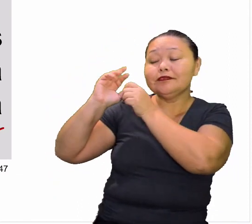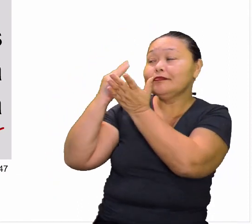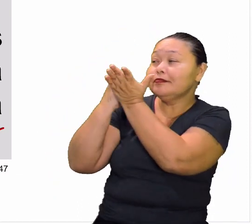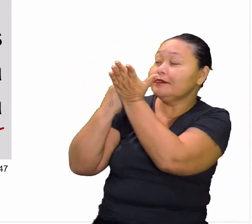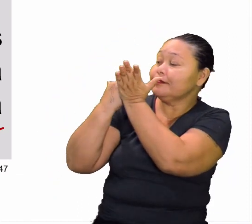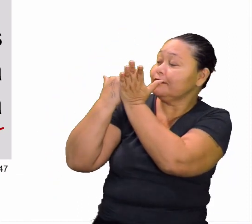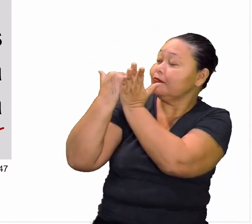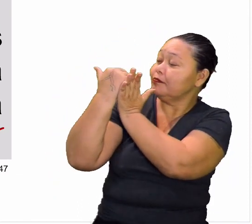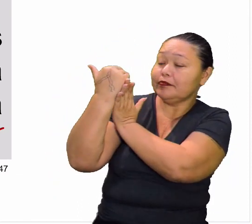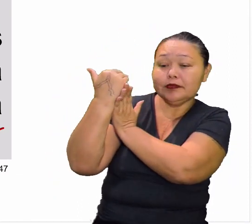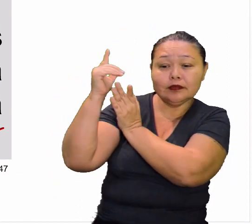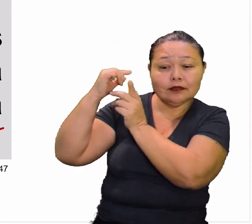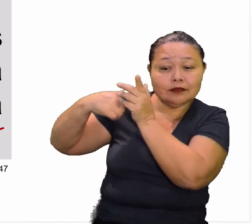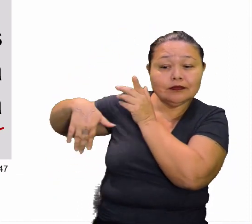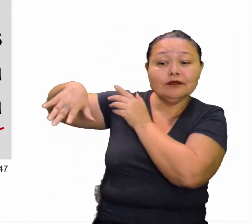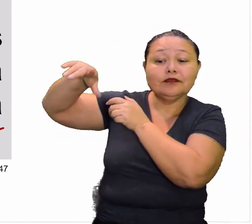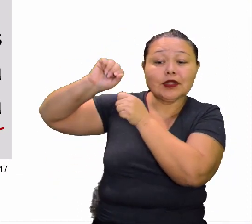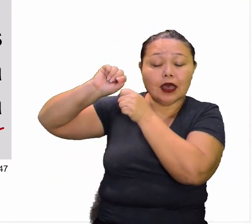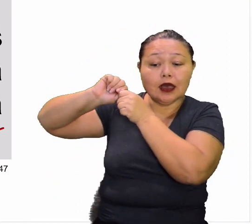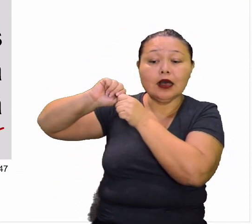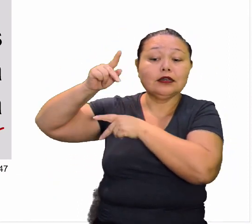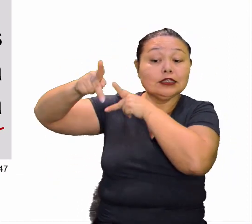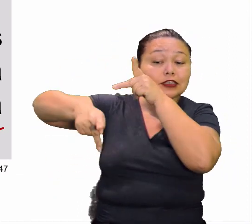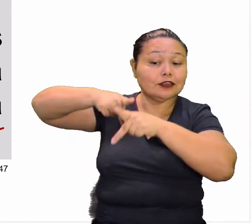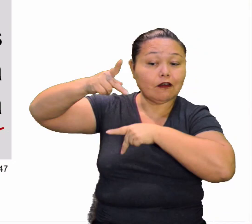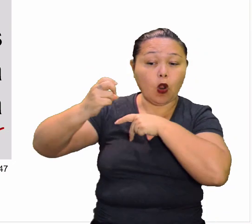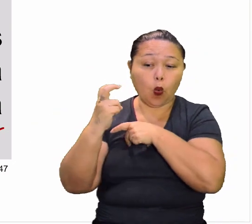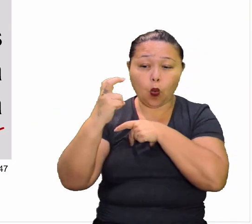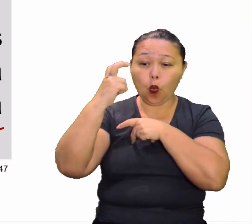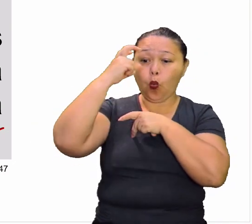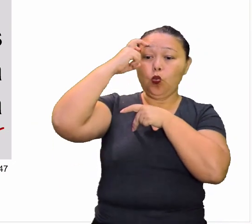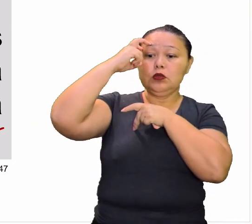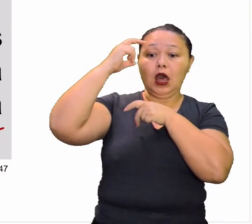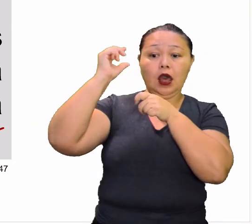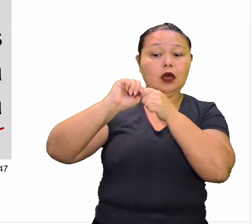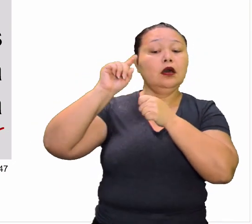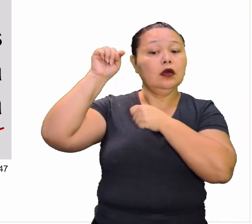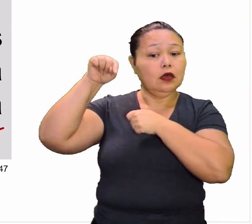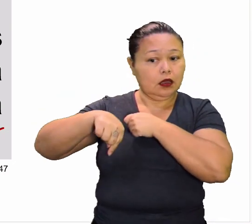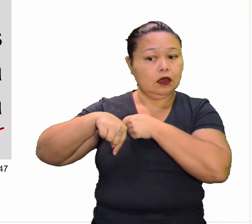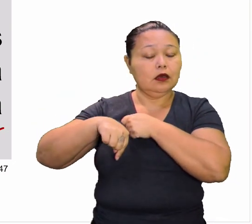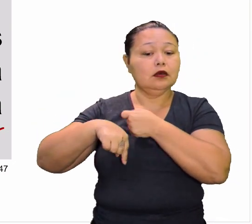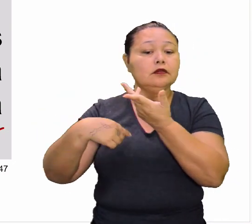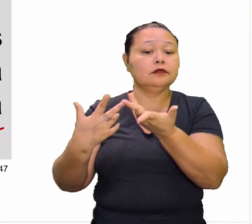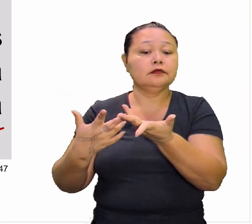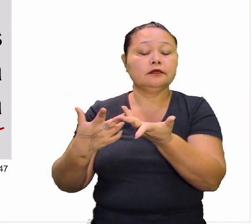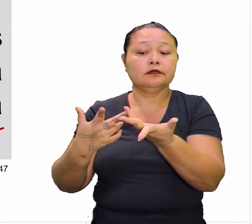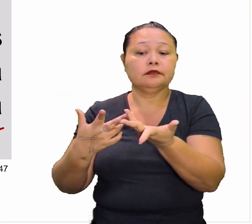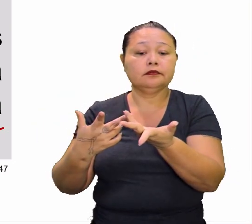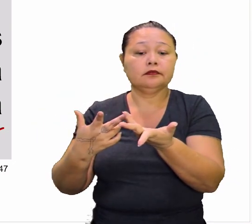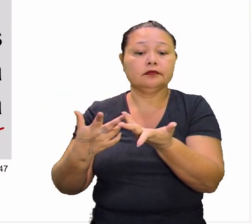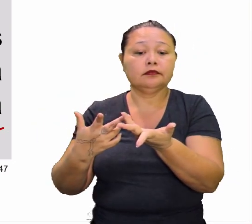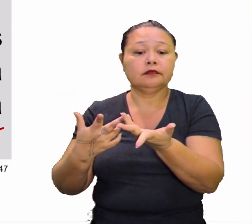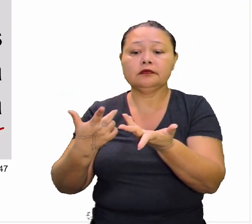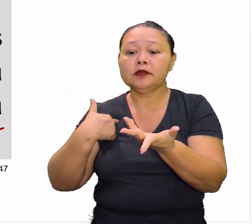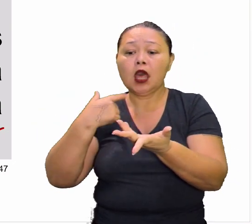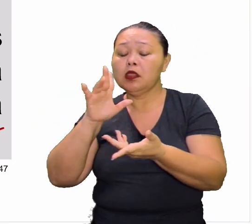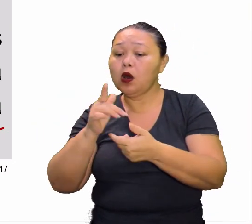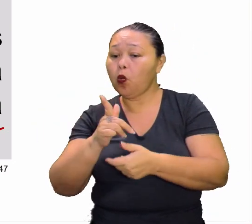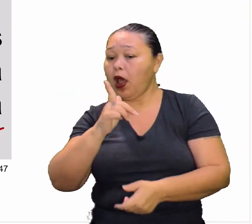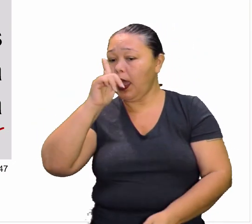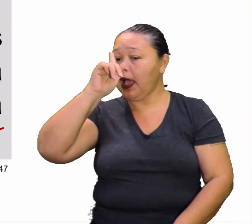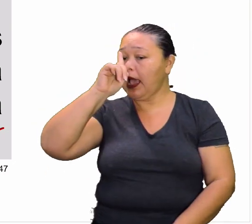civilização culta é na Mesopotâmia. Nós estamos estudando agora. Professor, não é